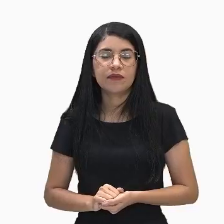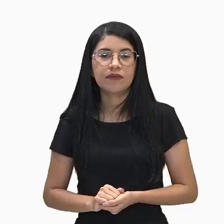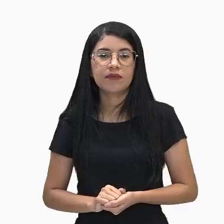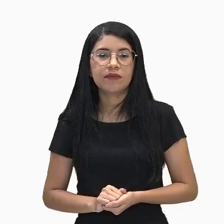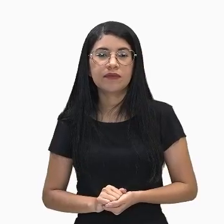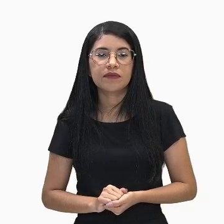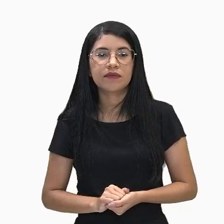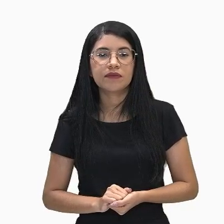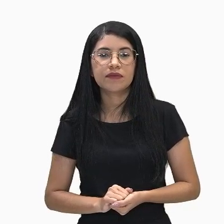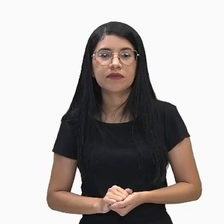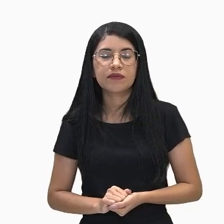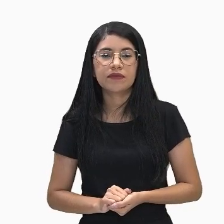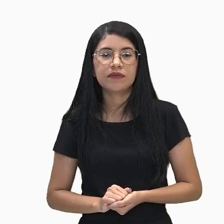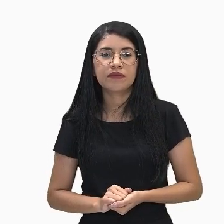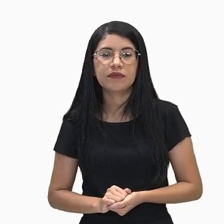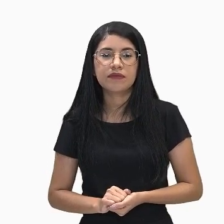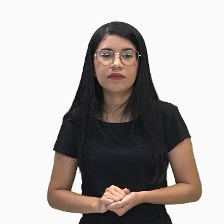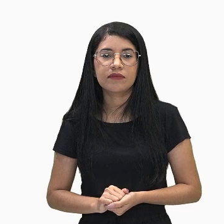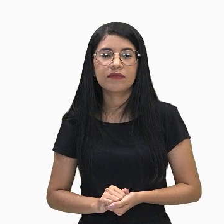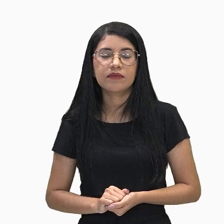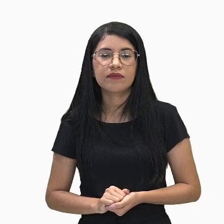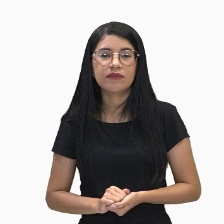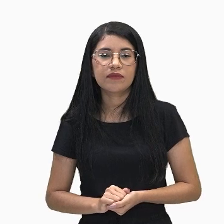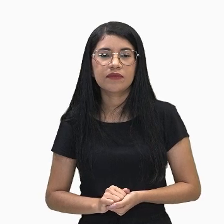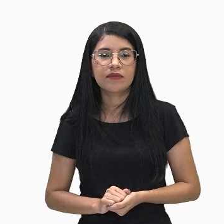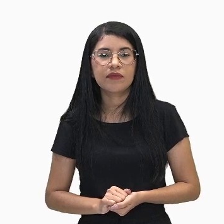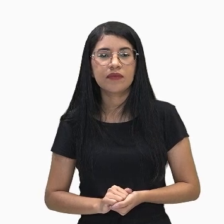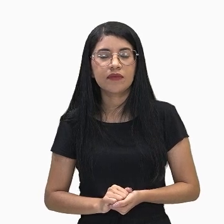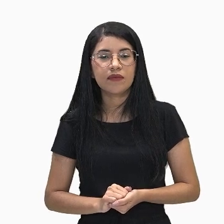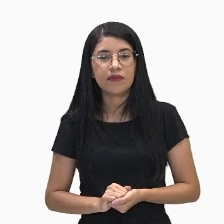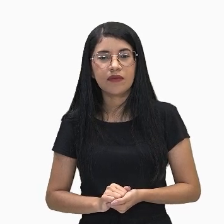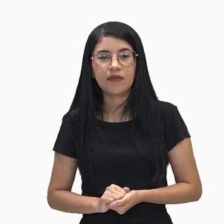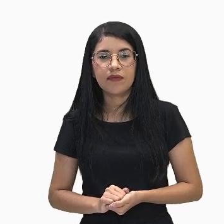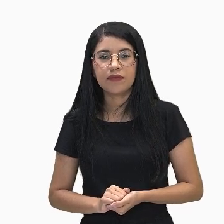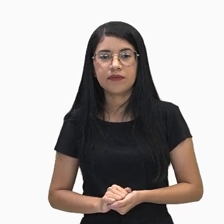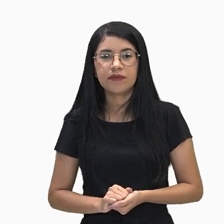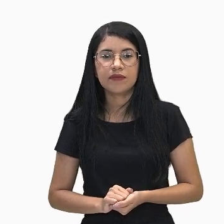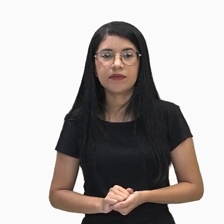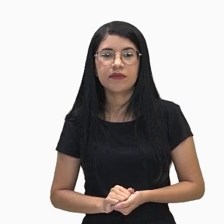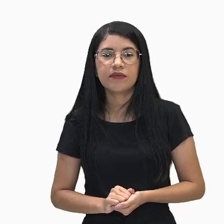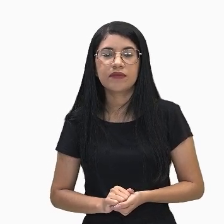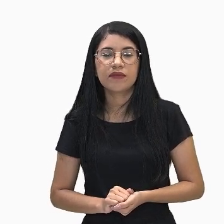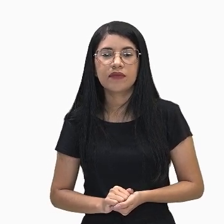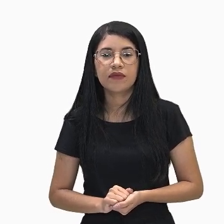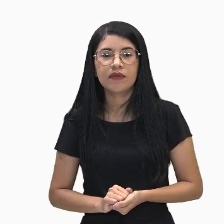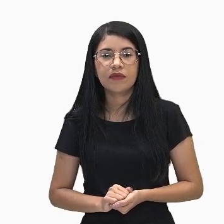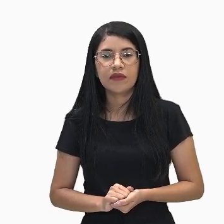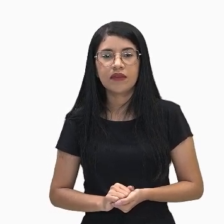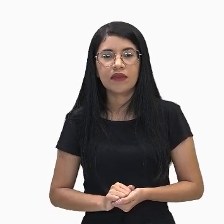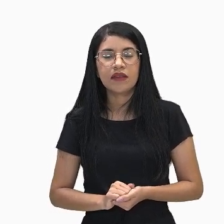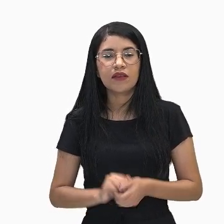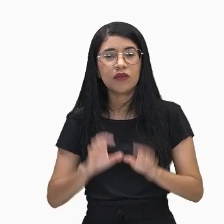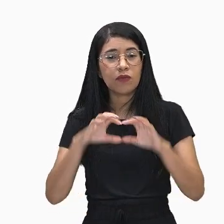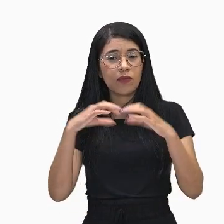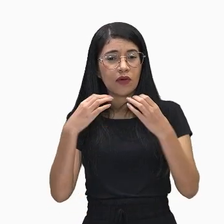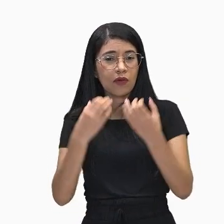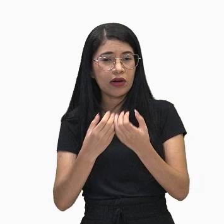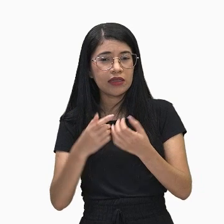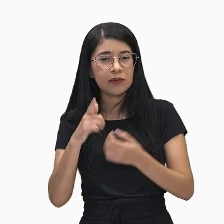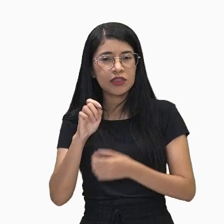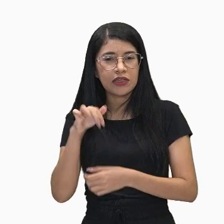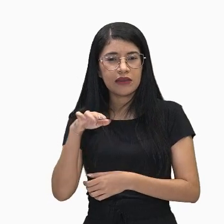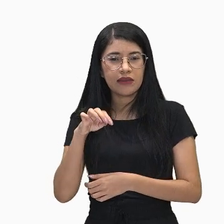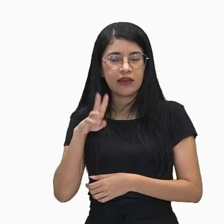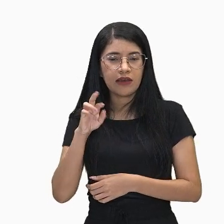vamos lá conhecer um pouquinho mais sobre essa guerra, a Guerra do Vietnã. Conferência de Genebra, em